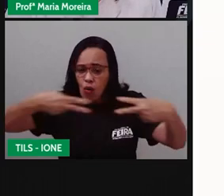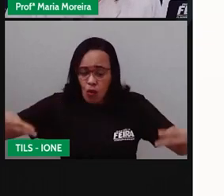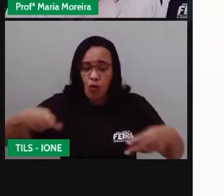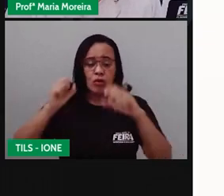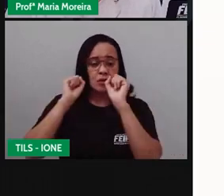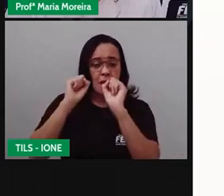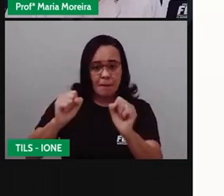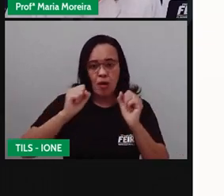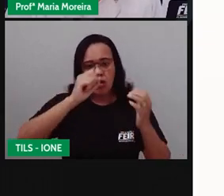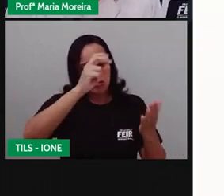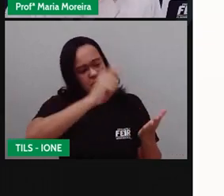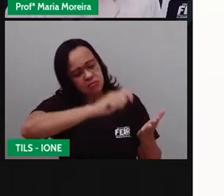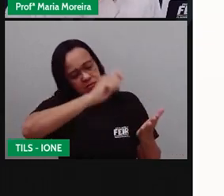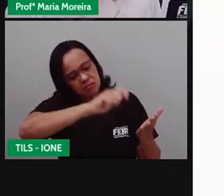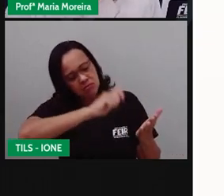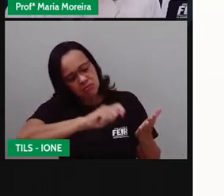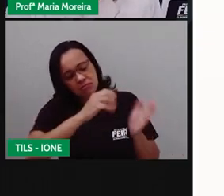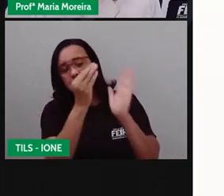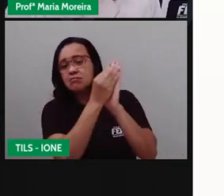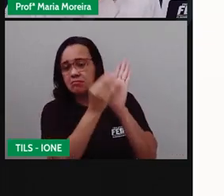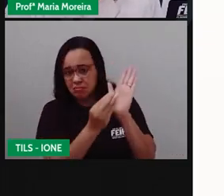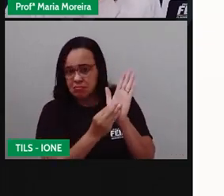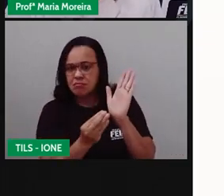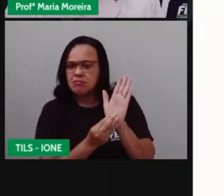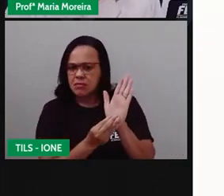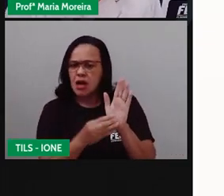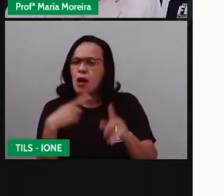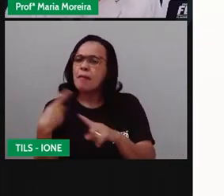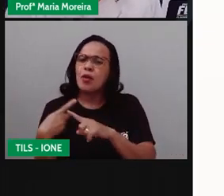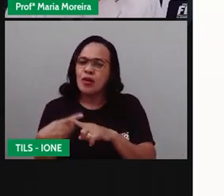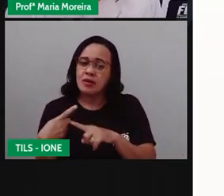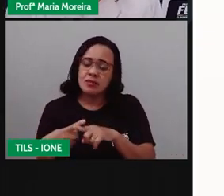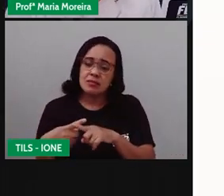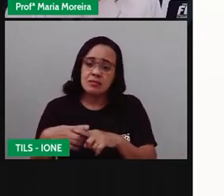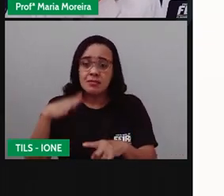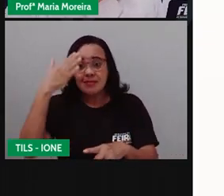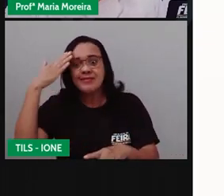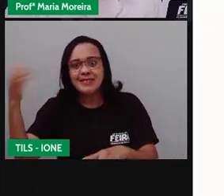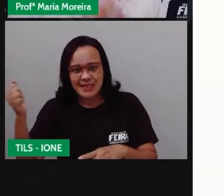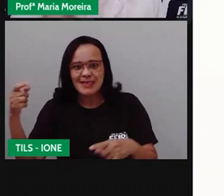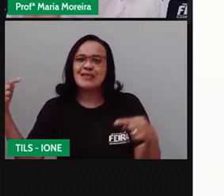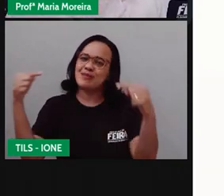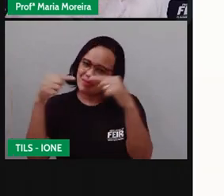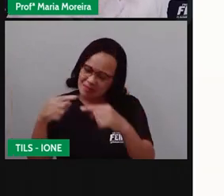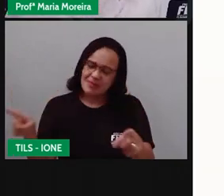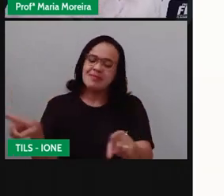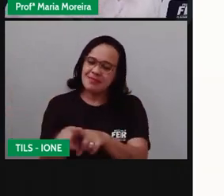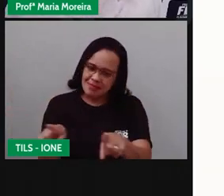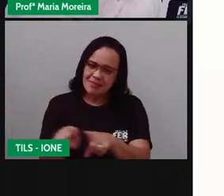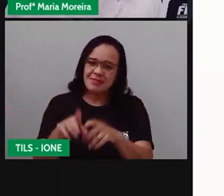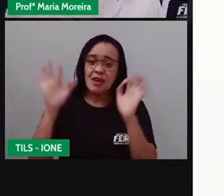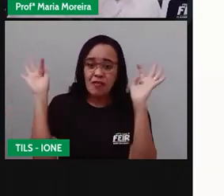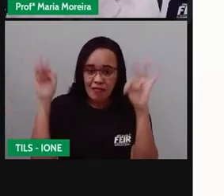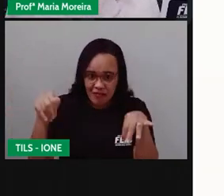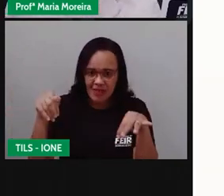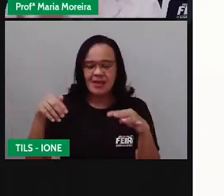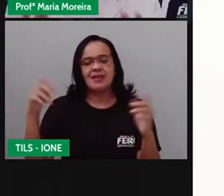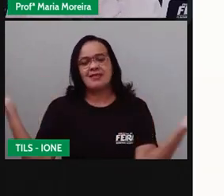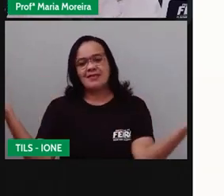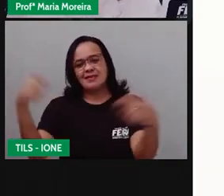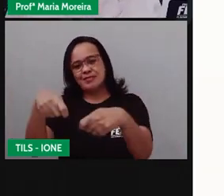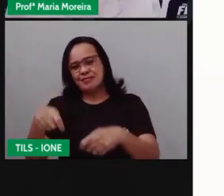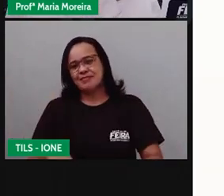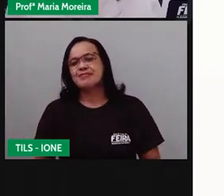escrito na biografia. Por quê? Vamos saber disso também. E aí, no final da nossa aula, vocês